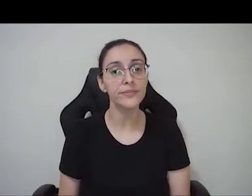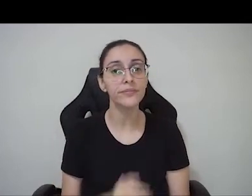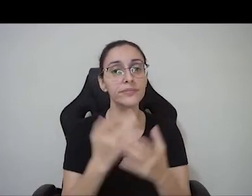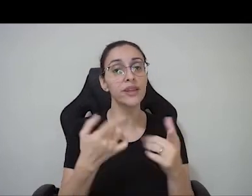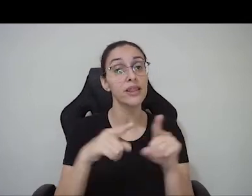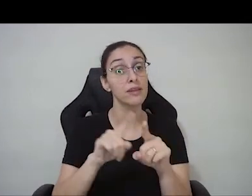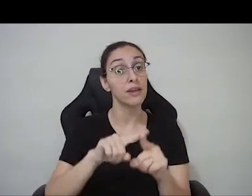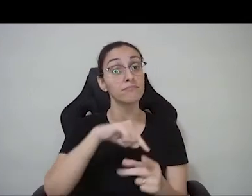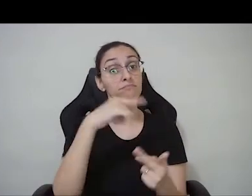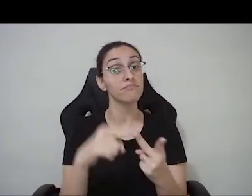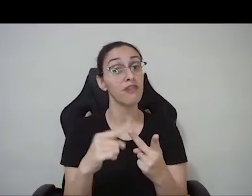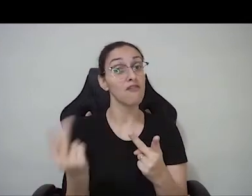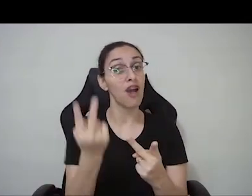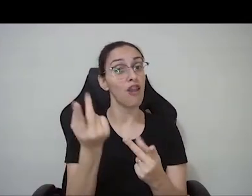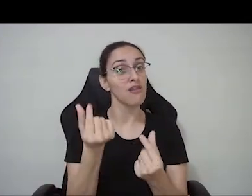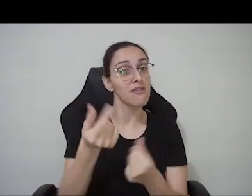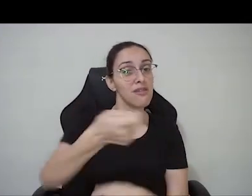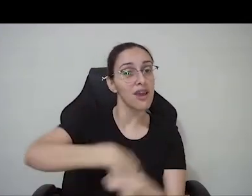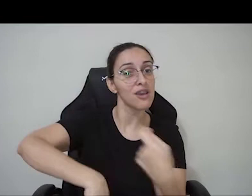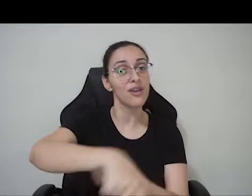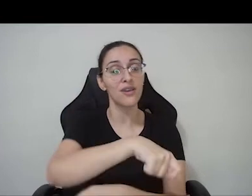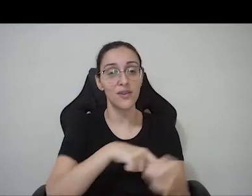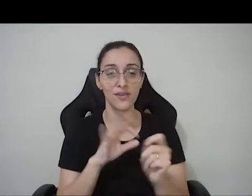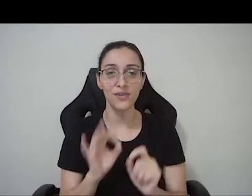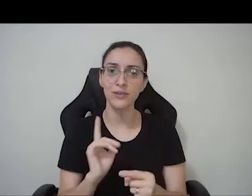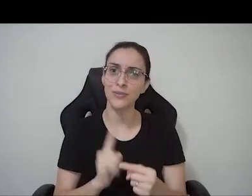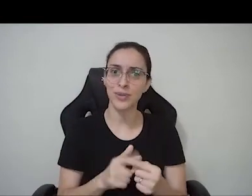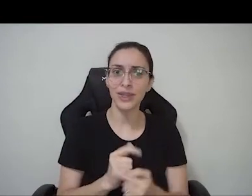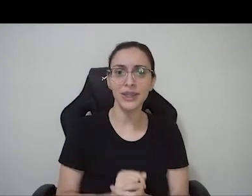E isso gera valor de negócio. Por quê?